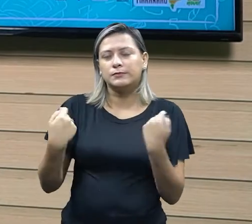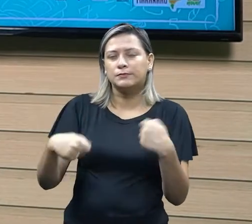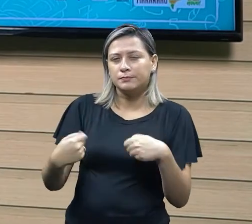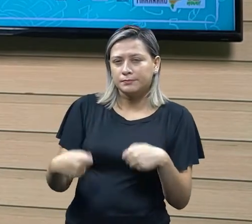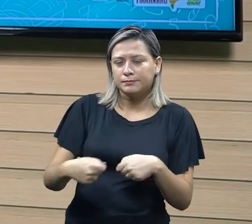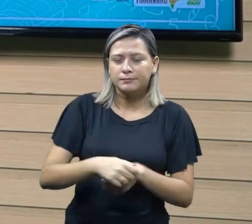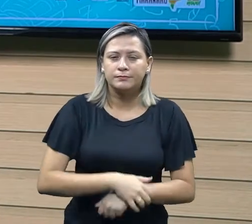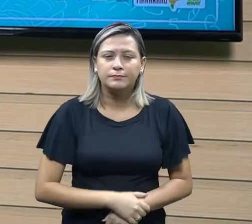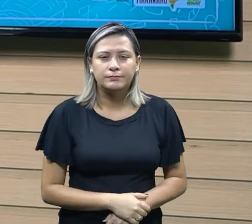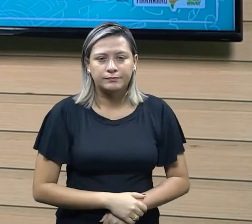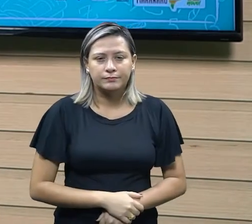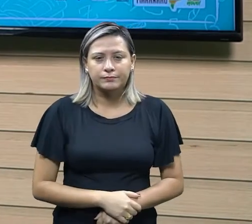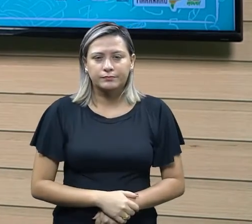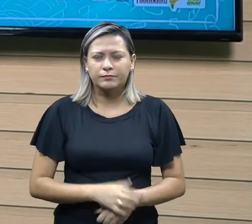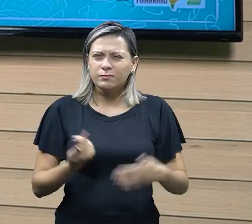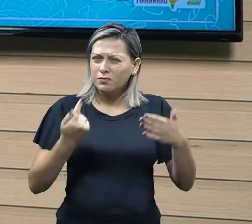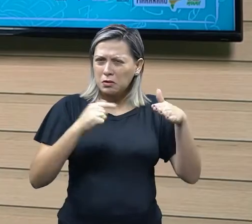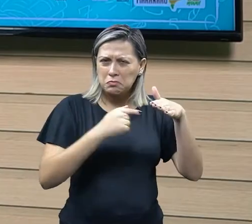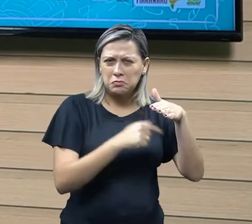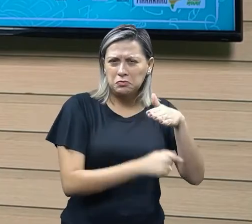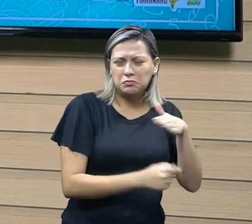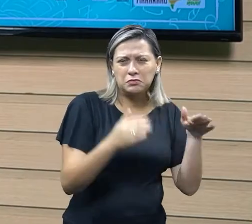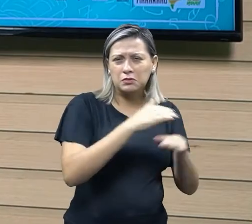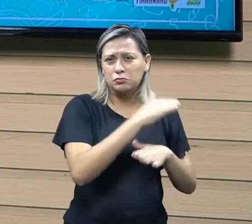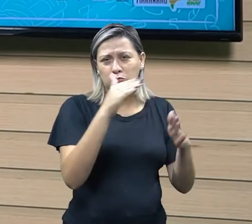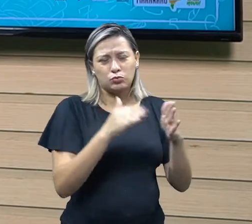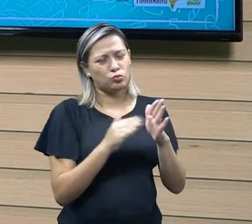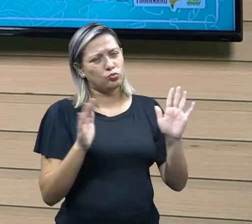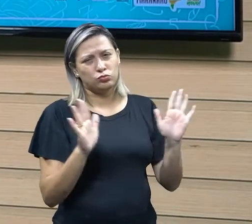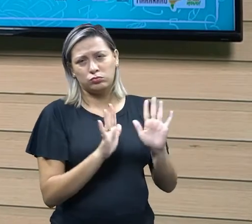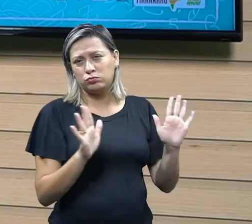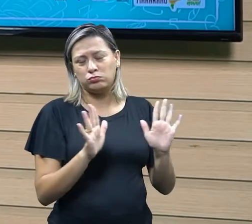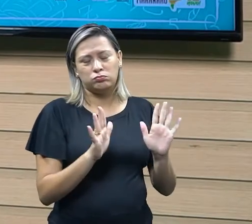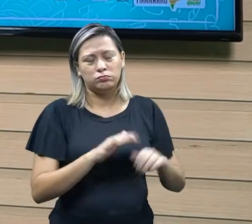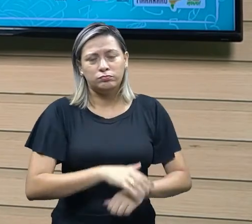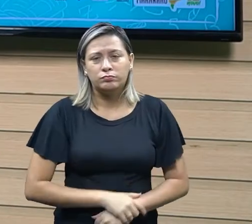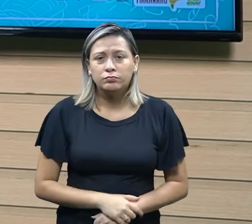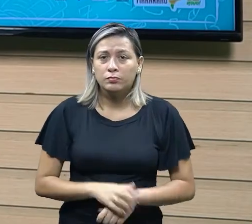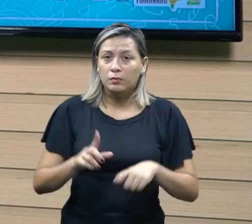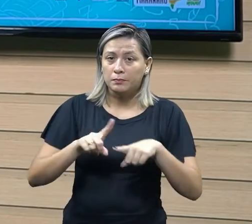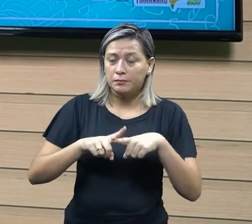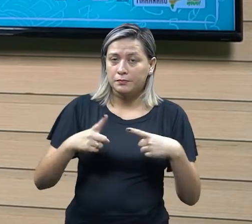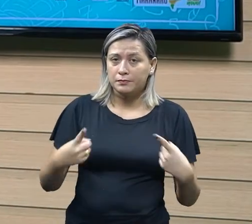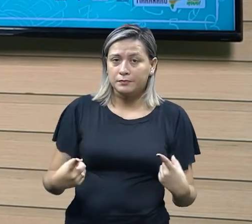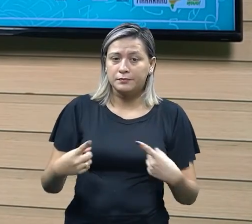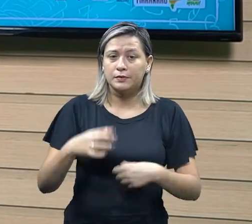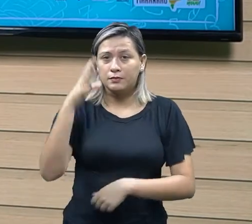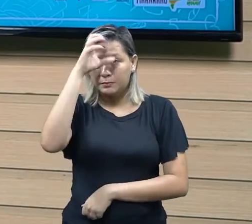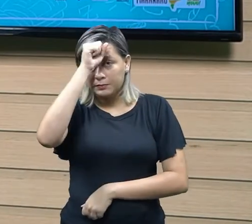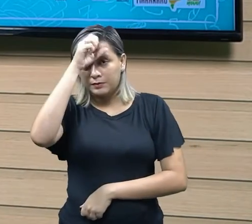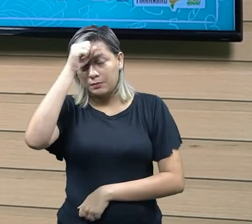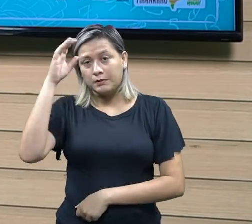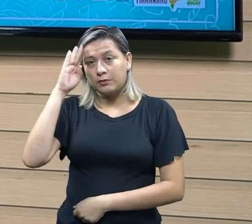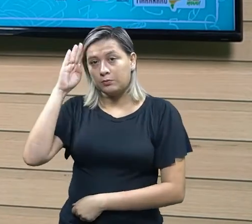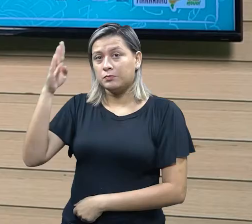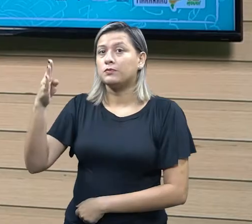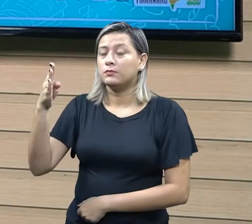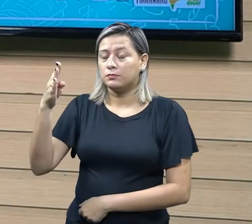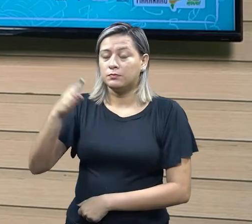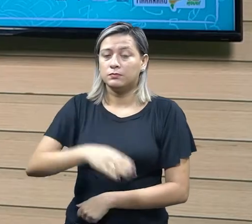vamos nos aprofundar em todas as ferramentas nem em todos os comandos, mas vamos aprender aqueles